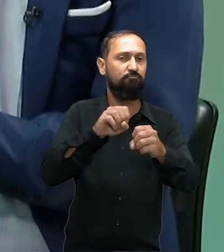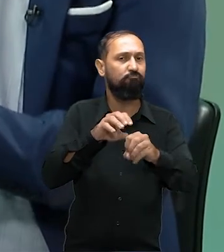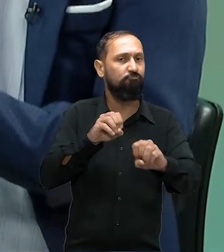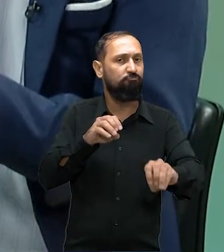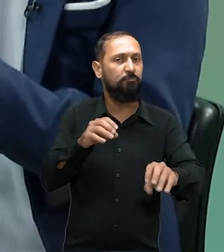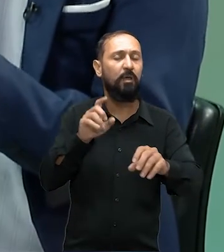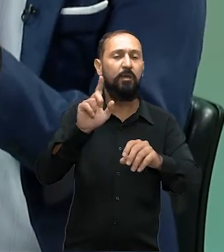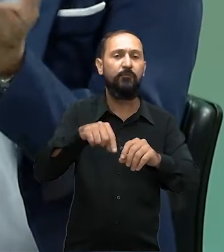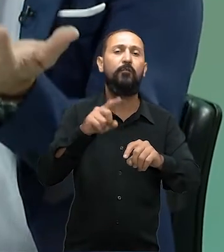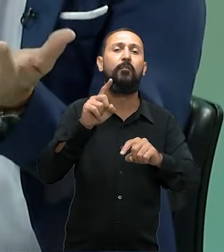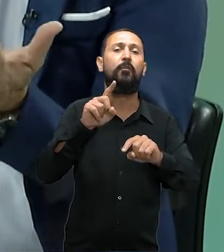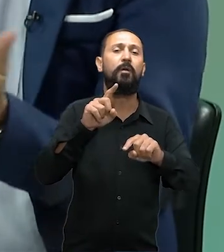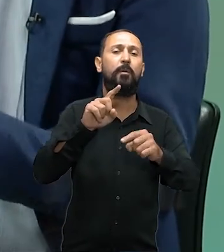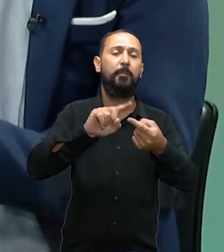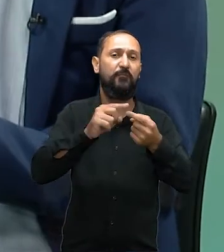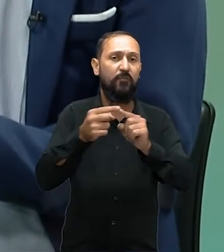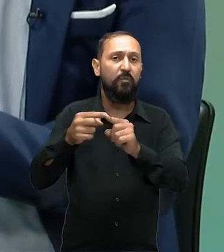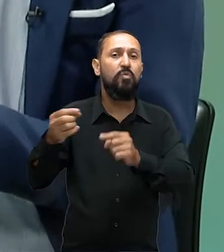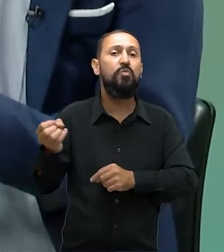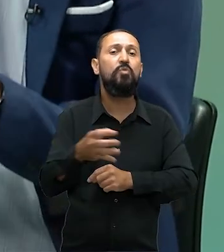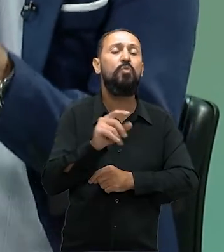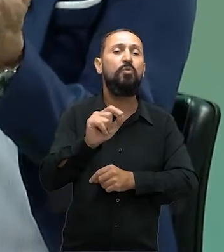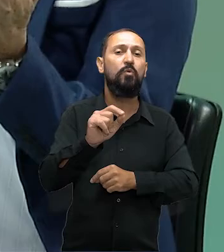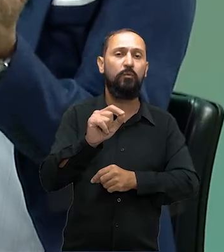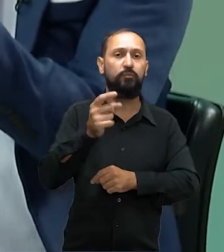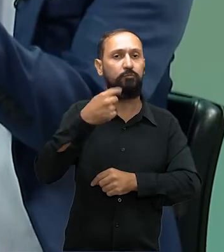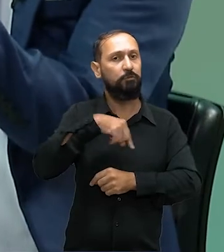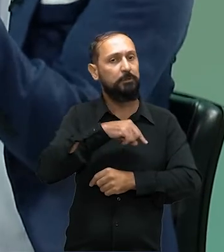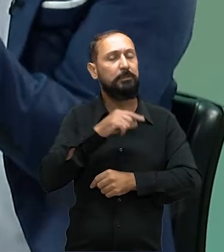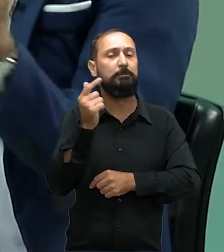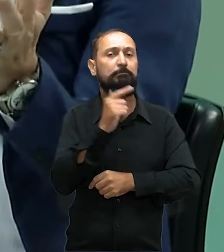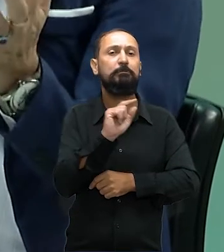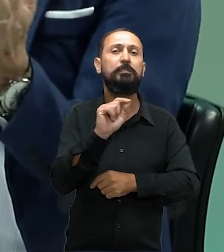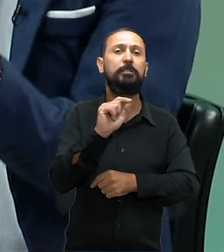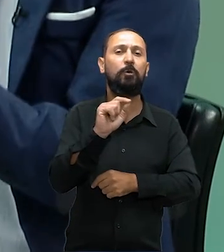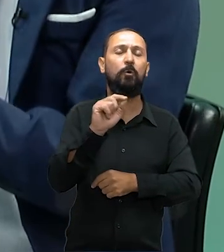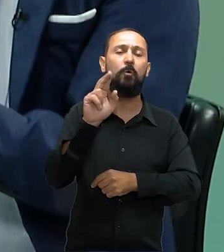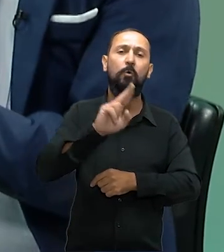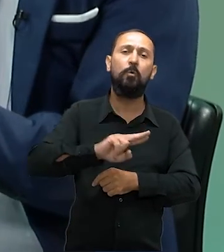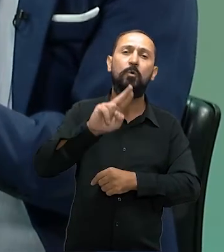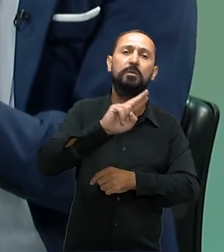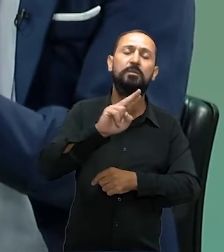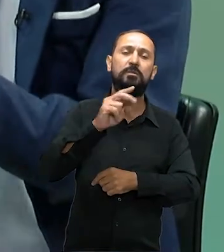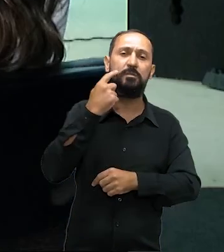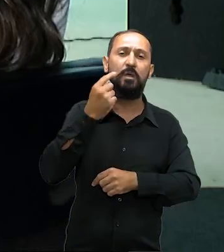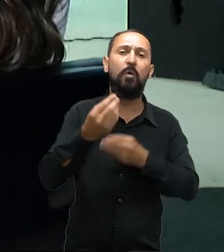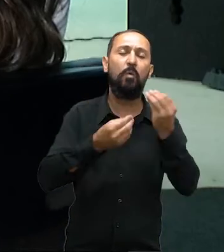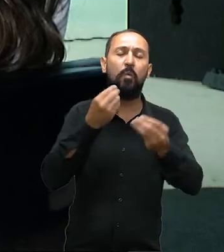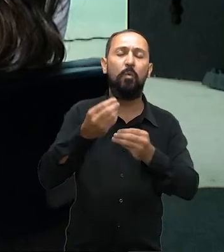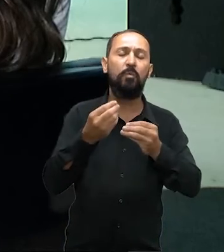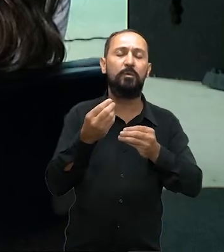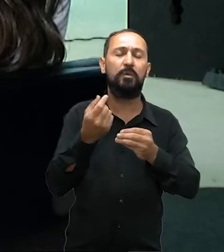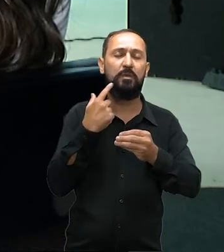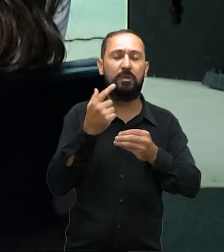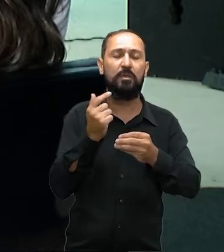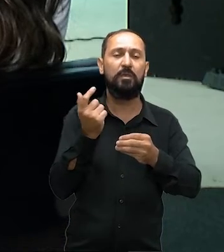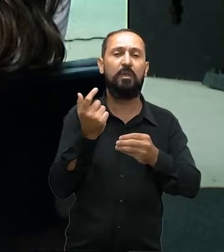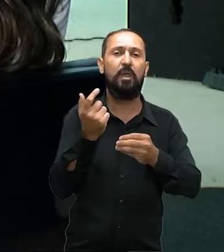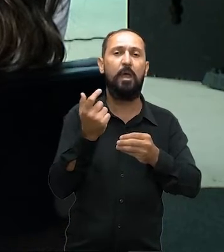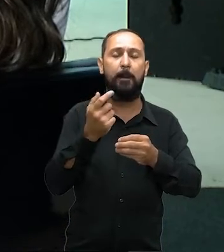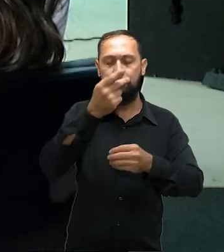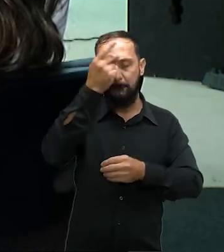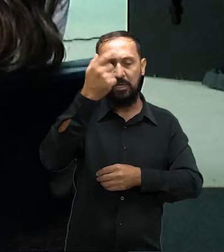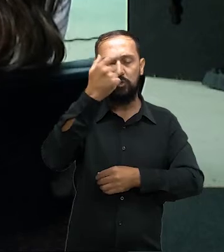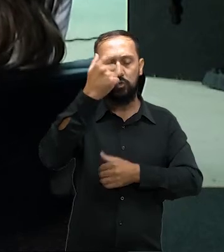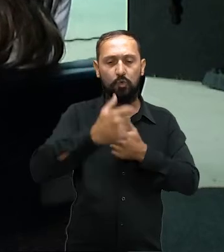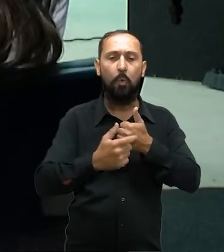Foi uma ferramenta nova onde nós trabalhamos a função do tutor, qual é a